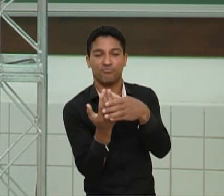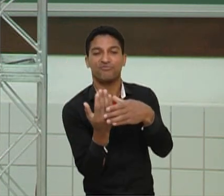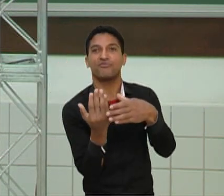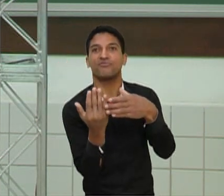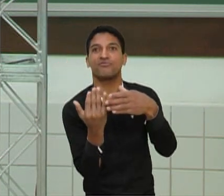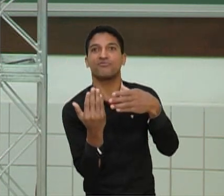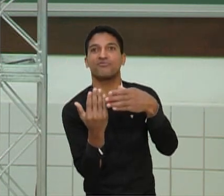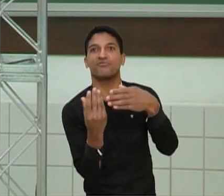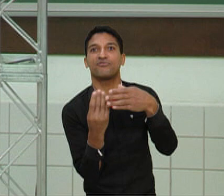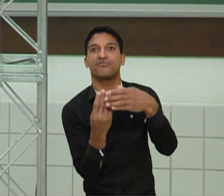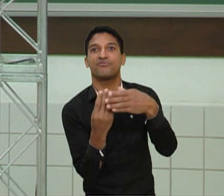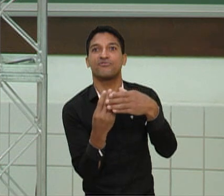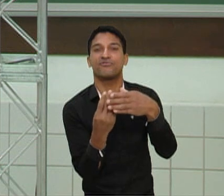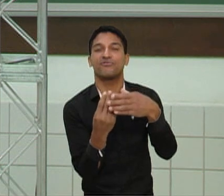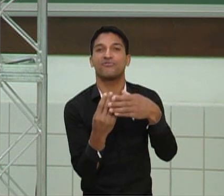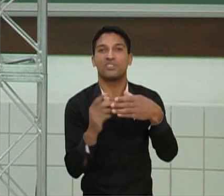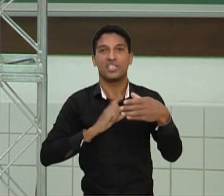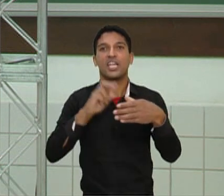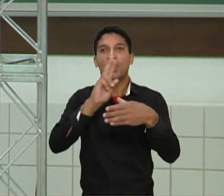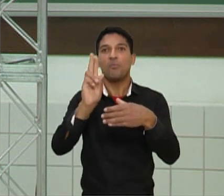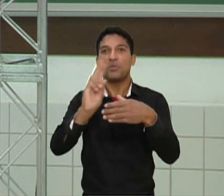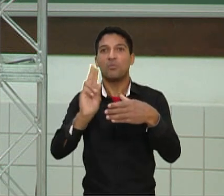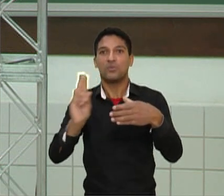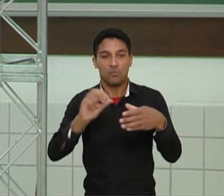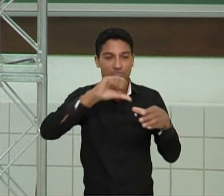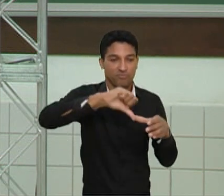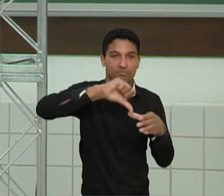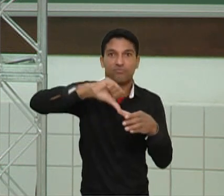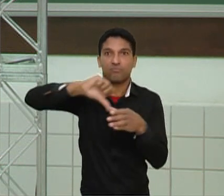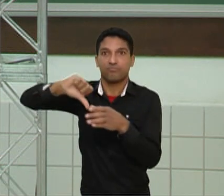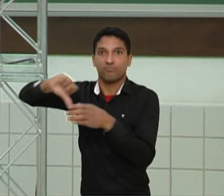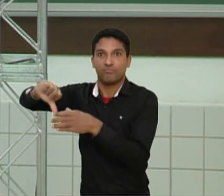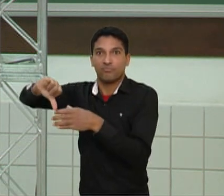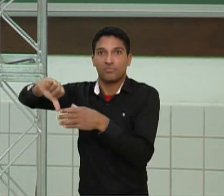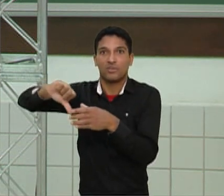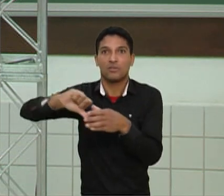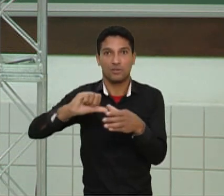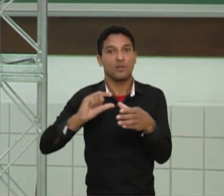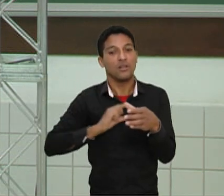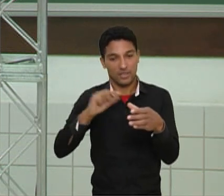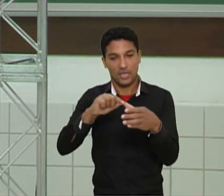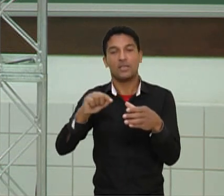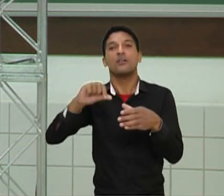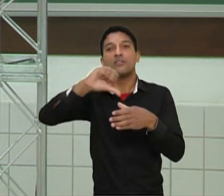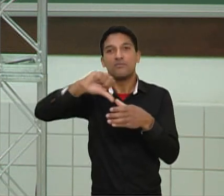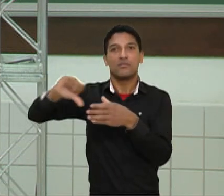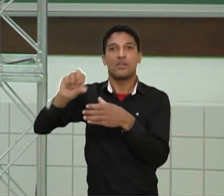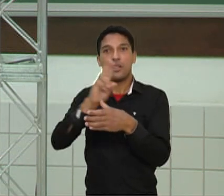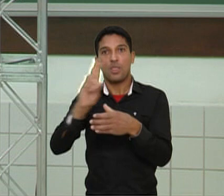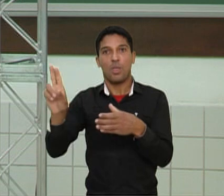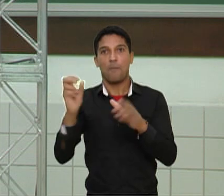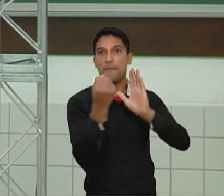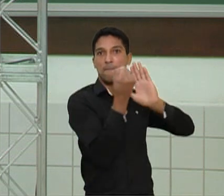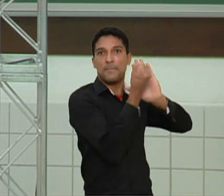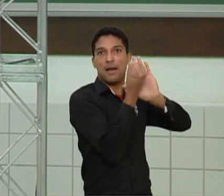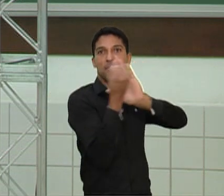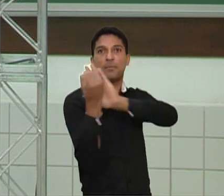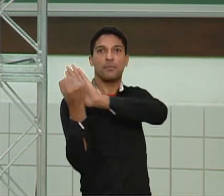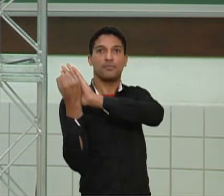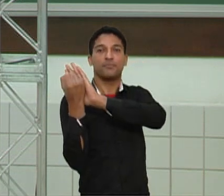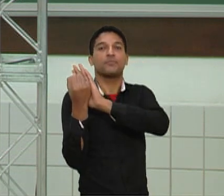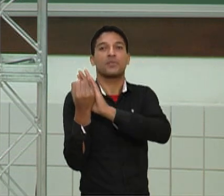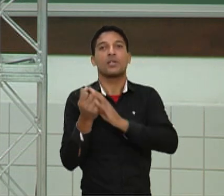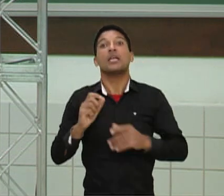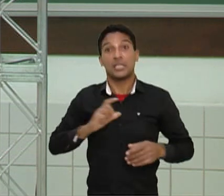fato aos bois, ou seja, aos nossos compostos, né? As nossas substâncias, tá? Existe a substância